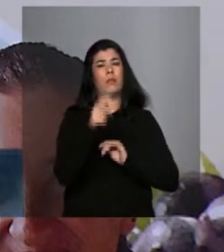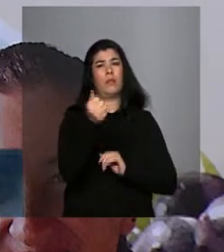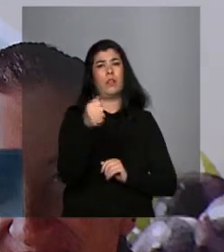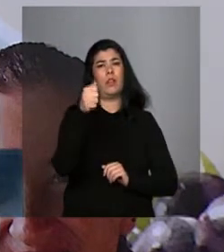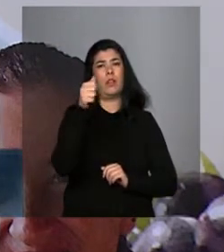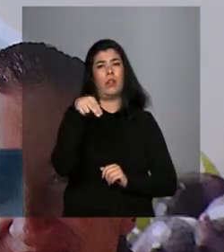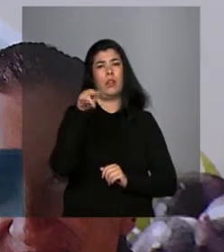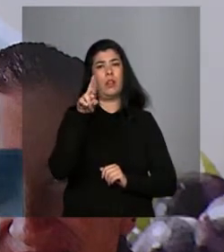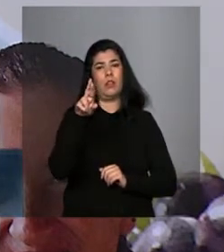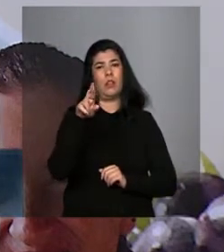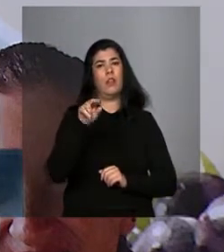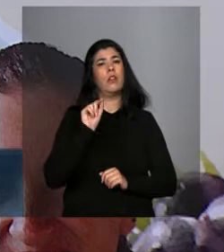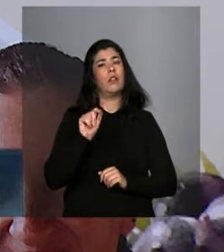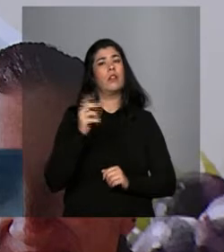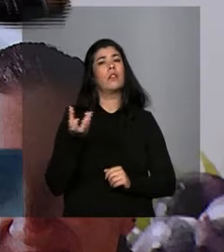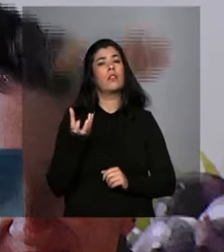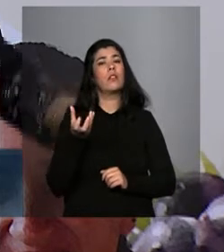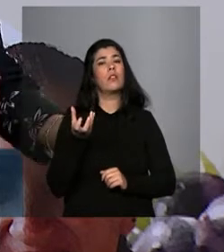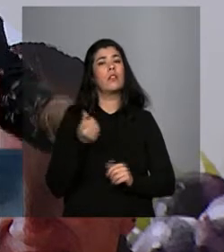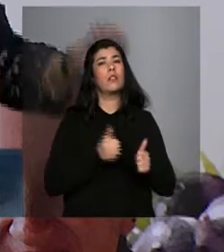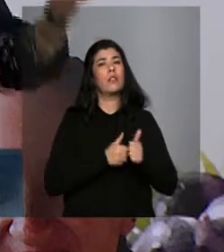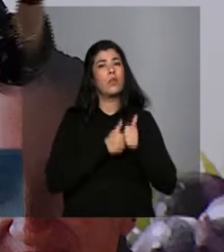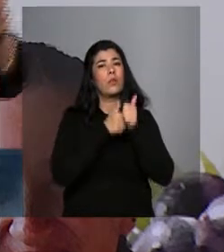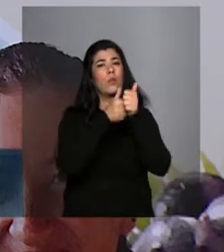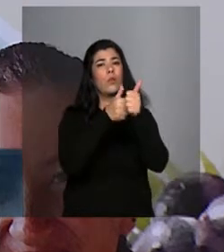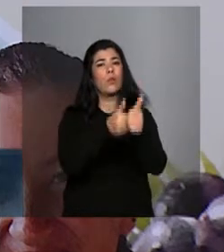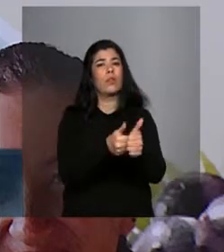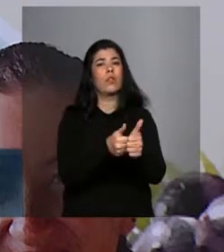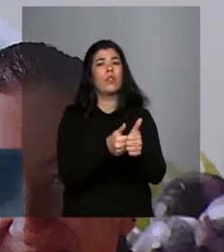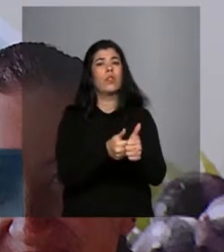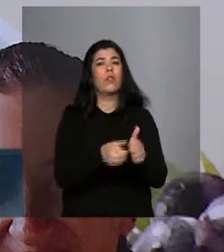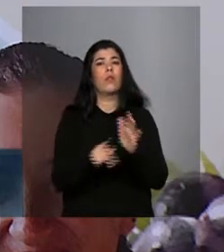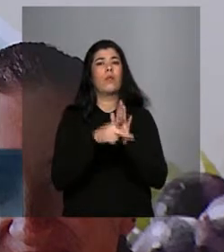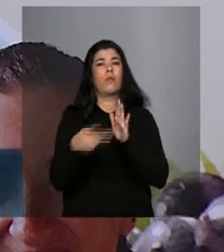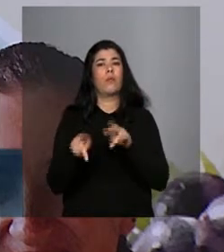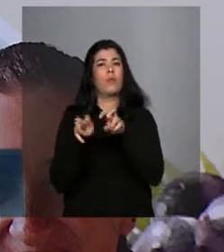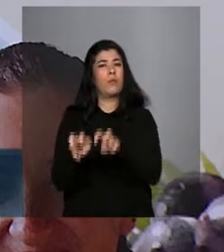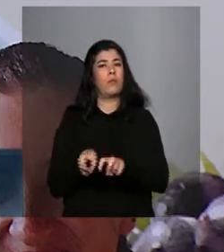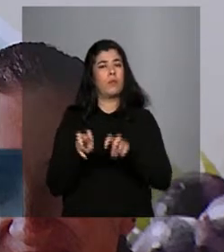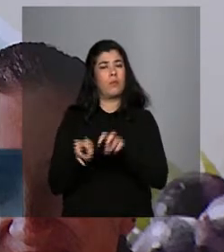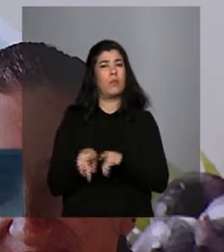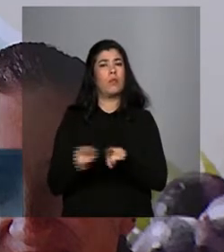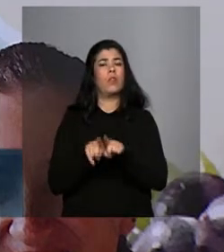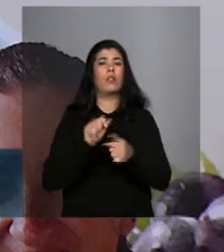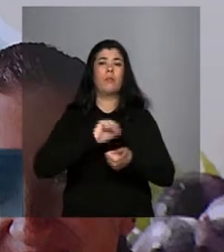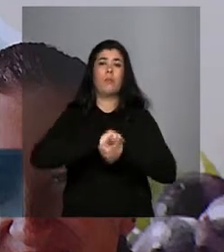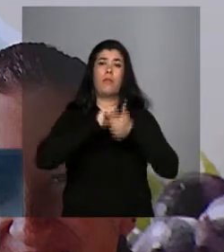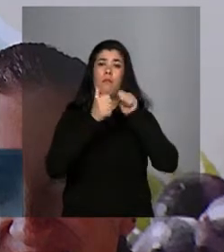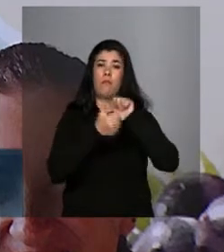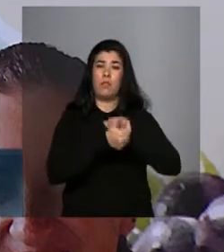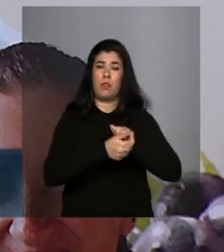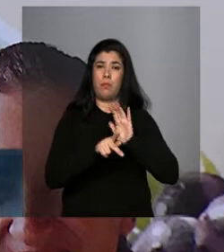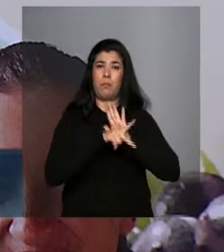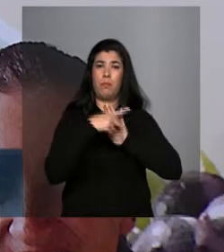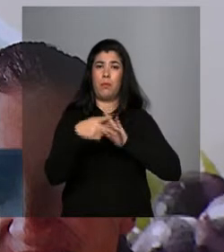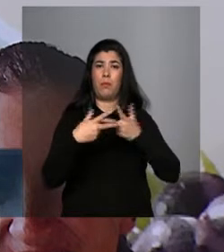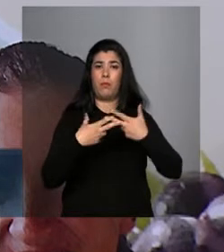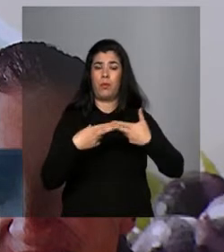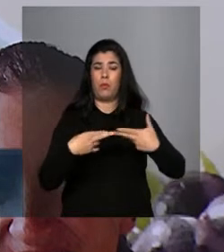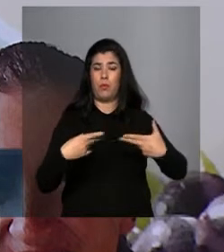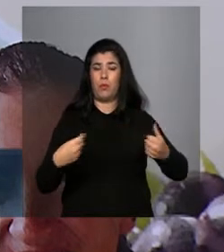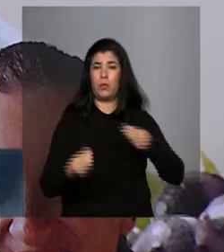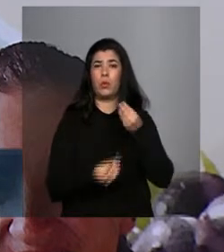isso que nós queremos. Sejam levadas ao agricultor pela Anater, que se adapte às condições de